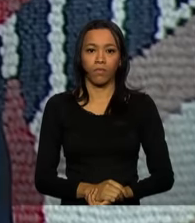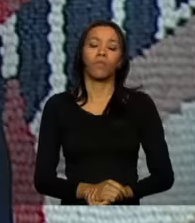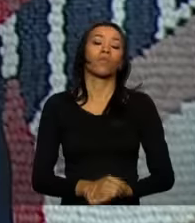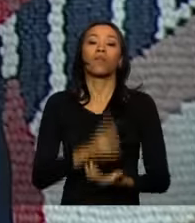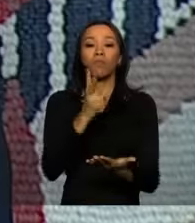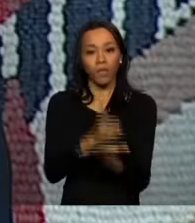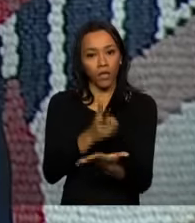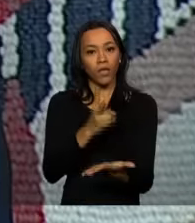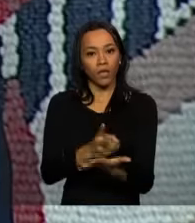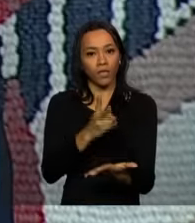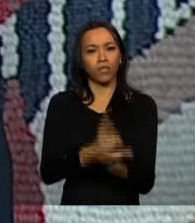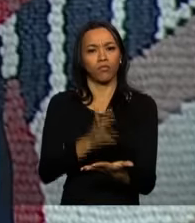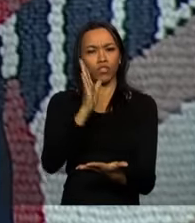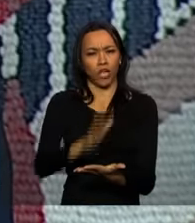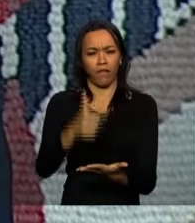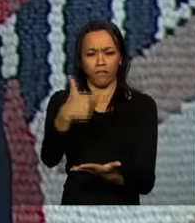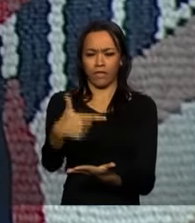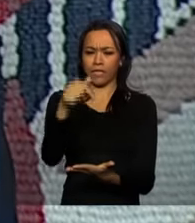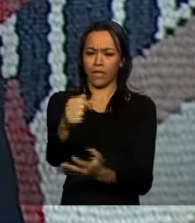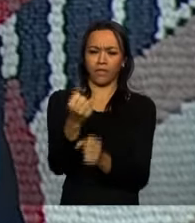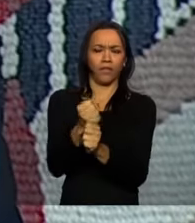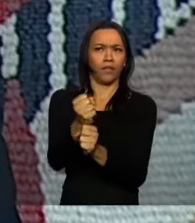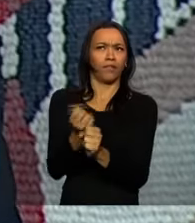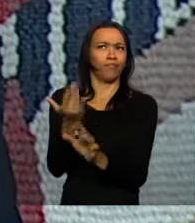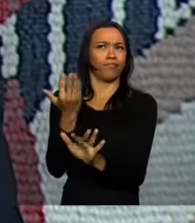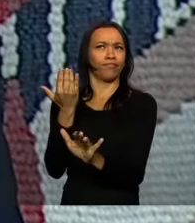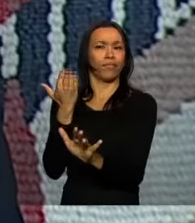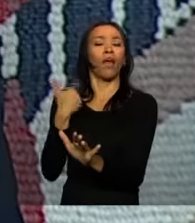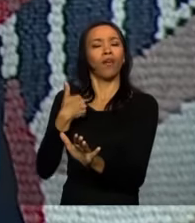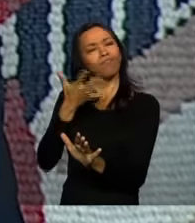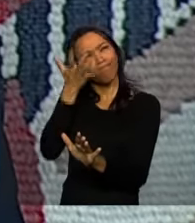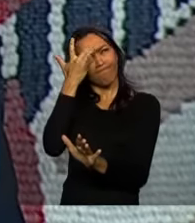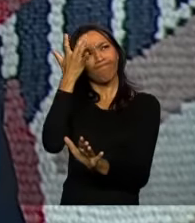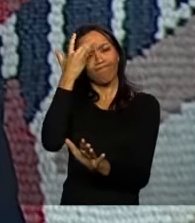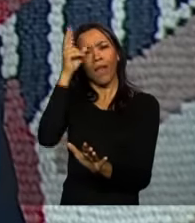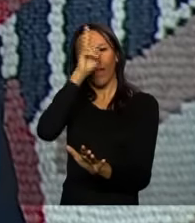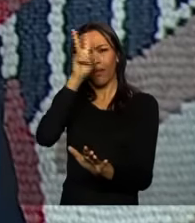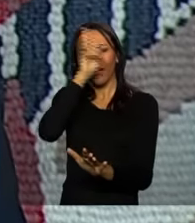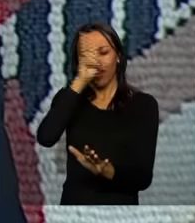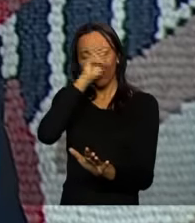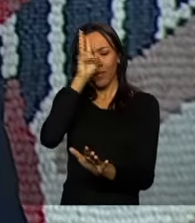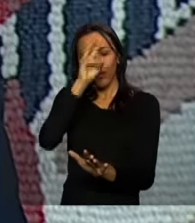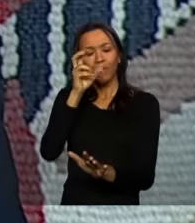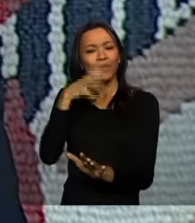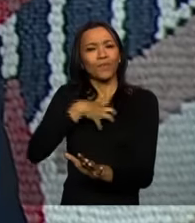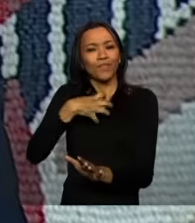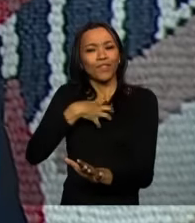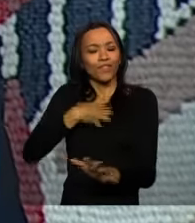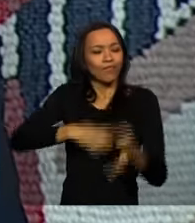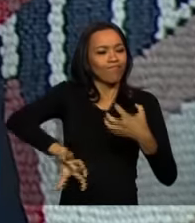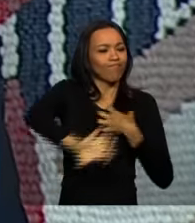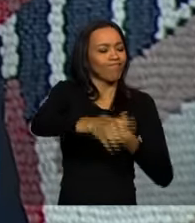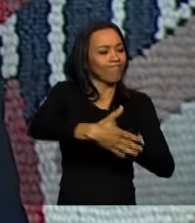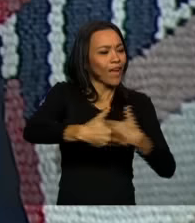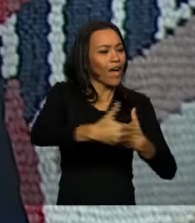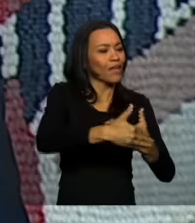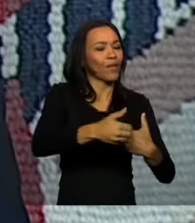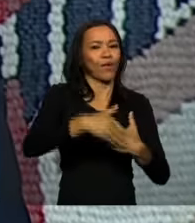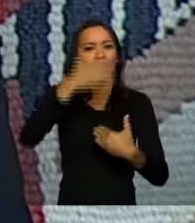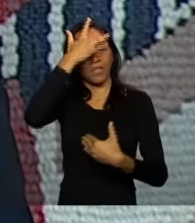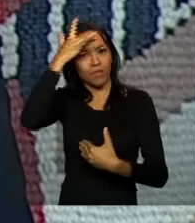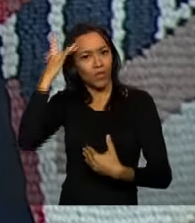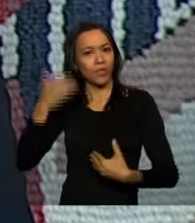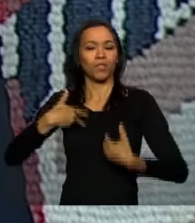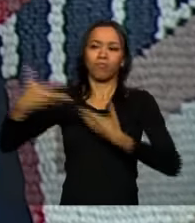Mesmo passados 27 anos, eu ainda me recordo muito bem da forma carinhosa com que as pessoas as quais encontrei à época